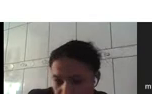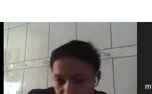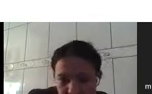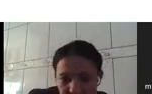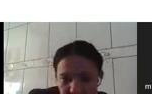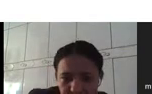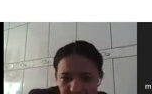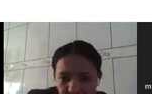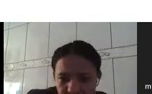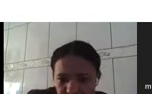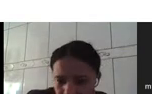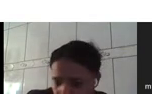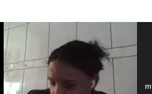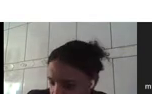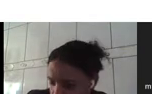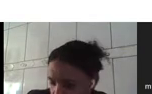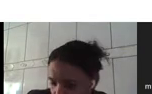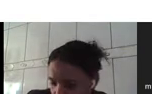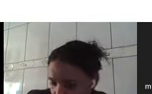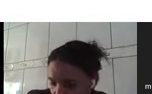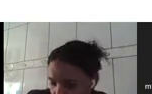Agora acho que chegou no vídeo, ó.